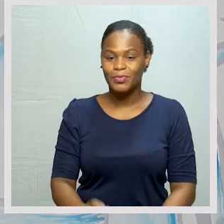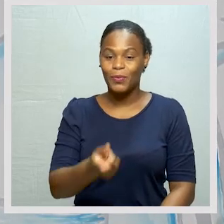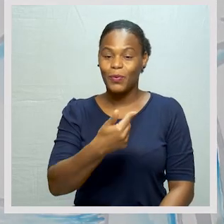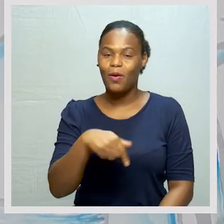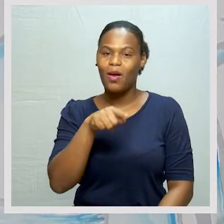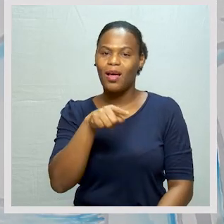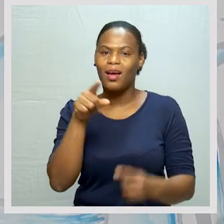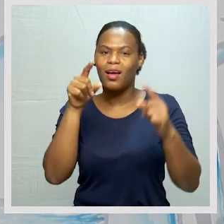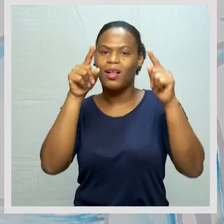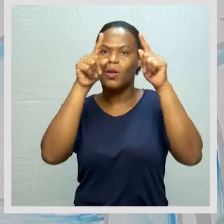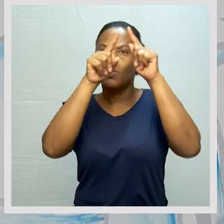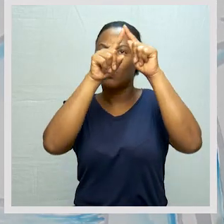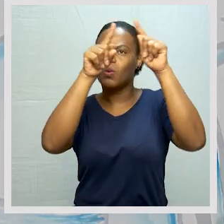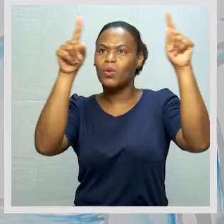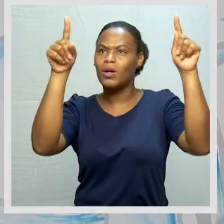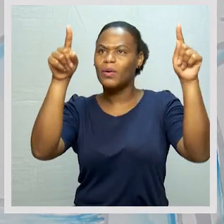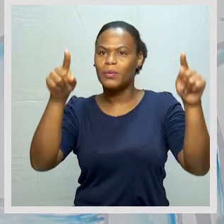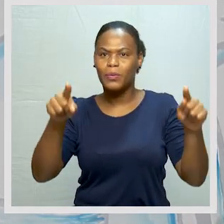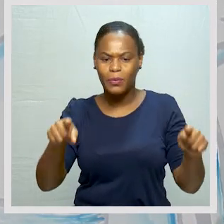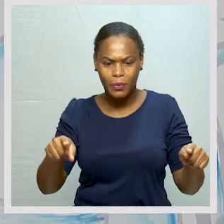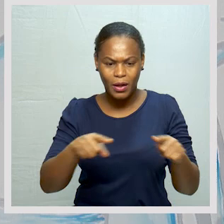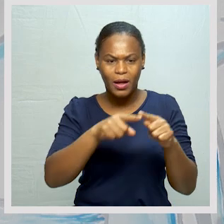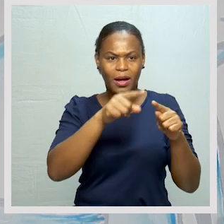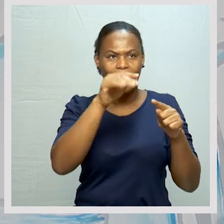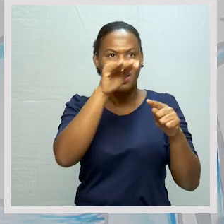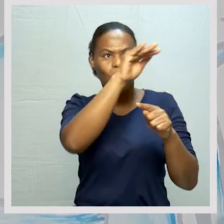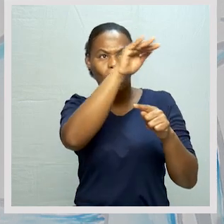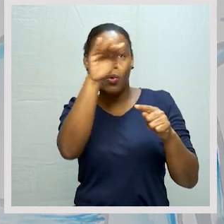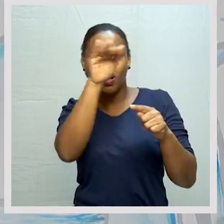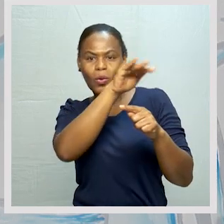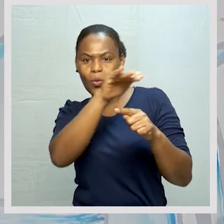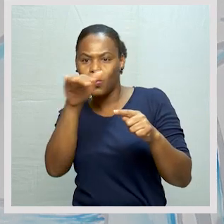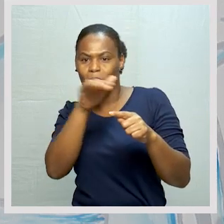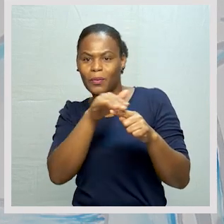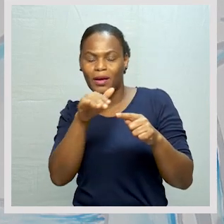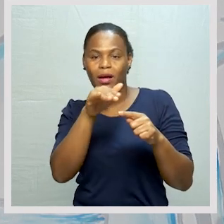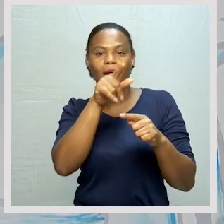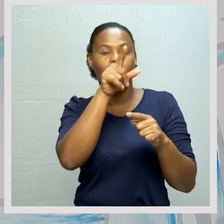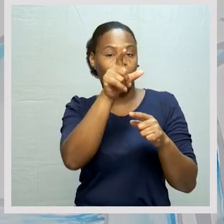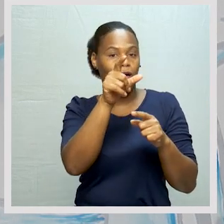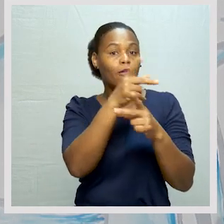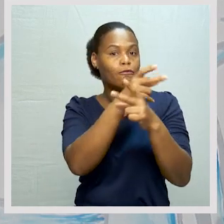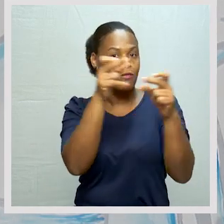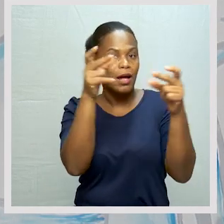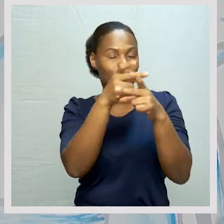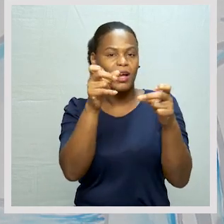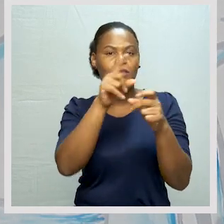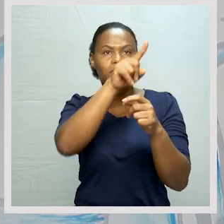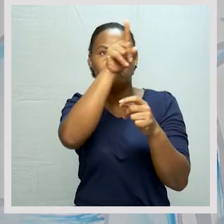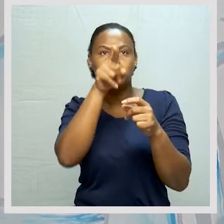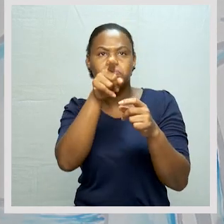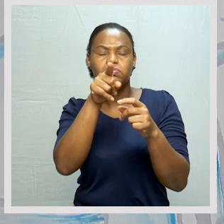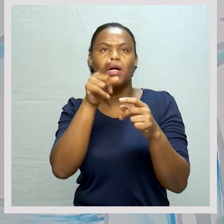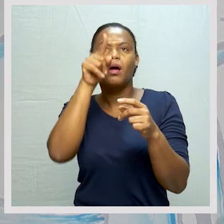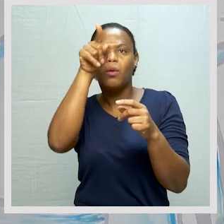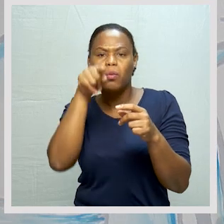Temos aqui uma tabela com frases. Aqui temos tipos de frases: declarativa,